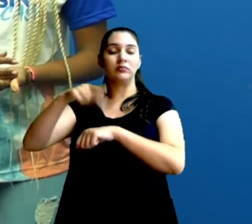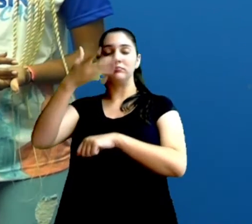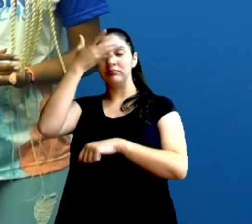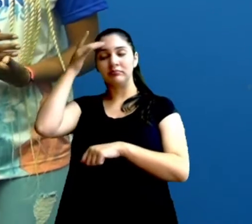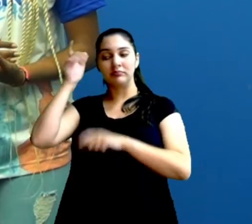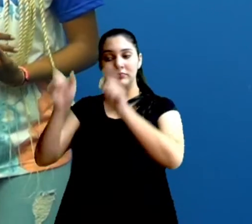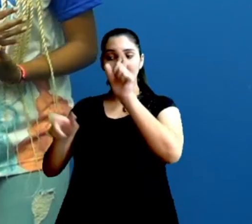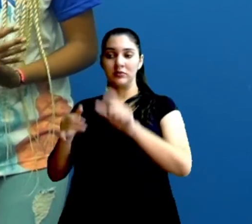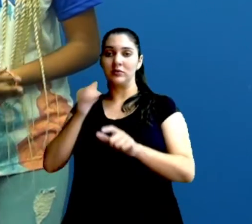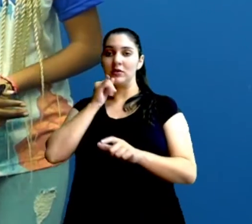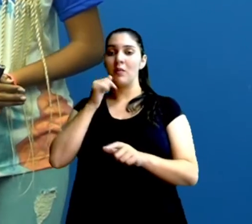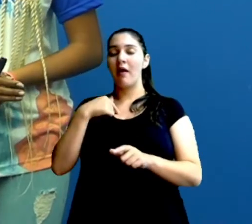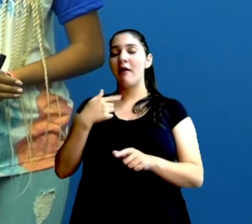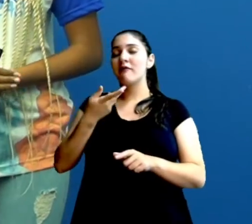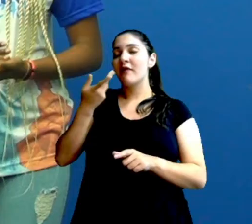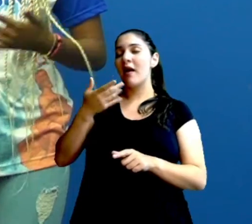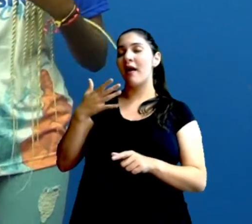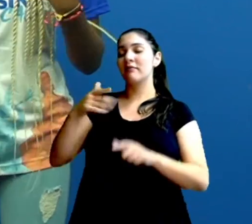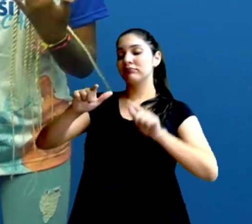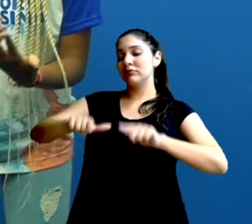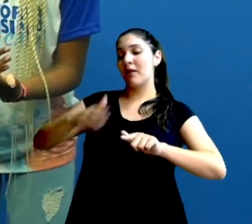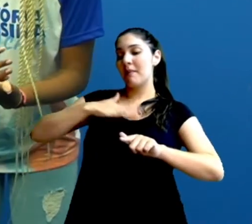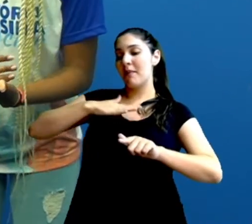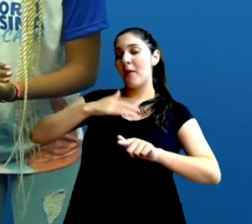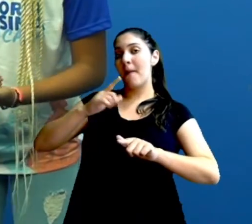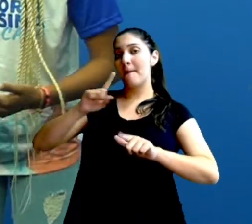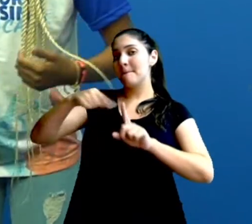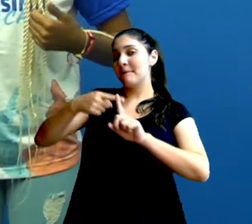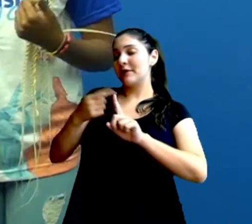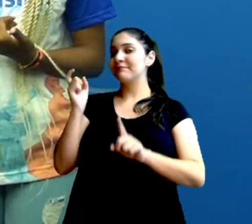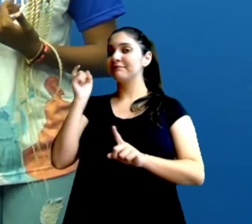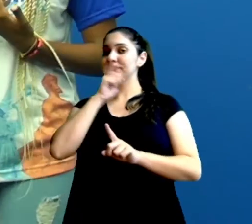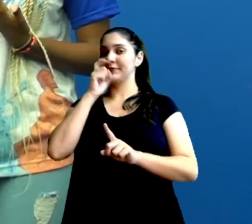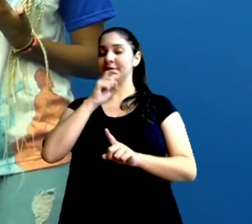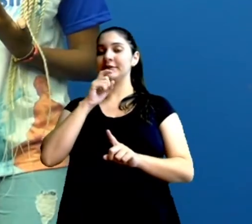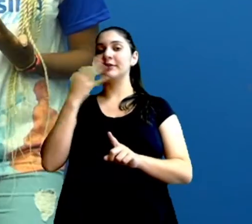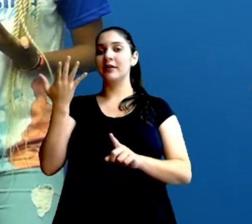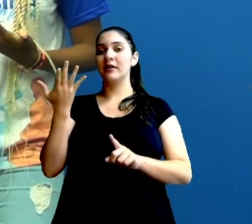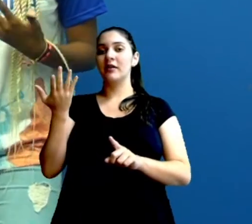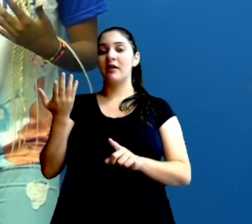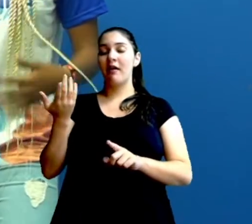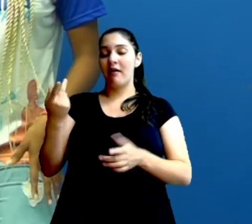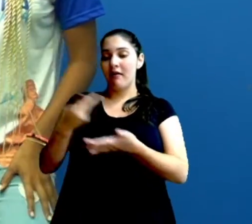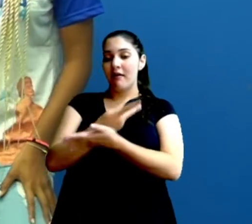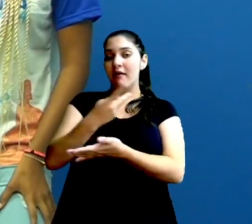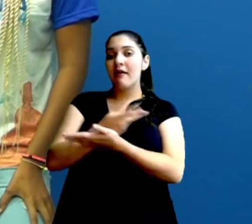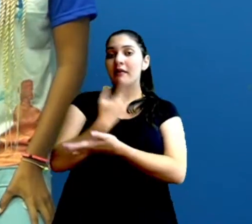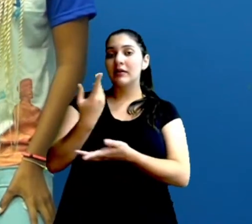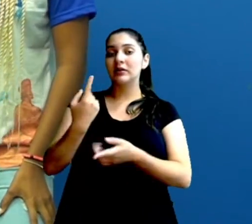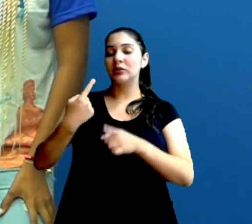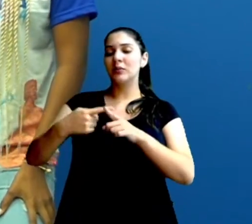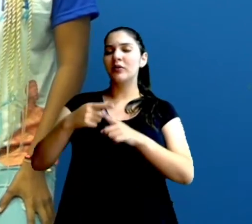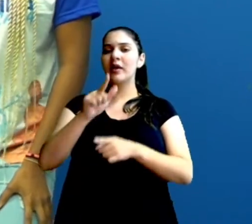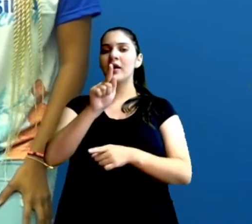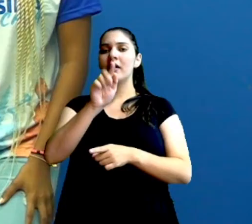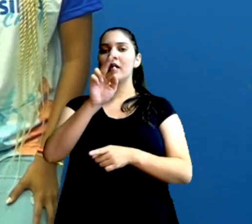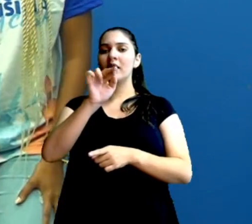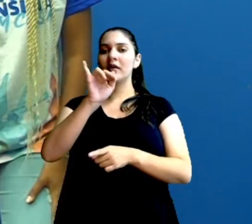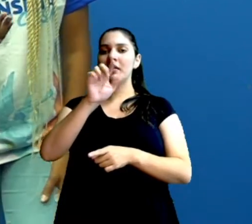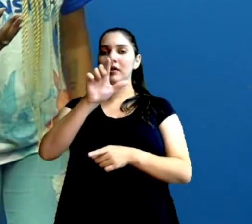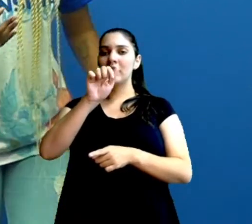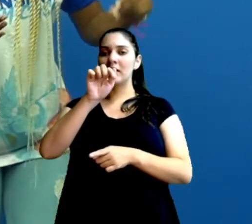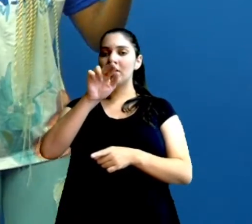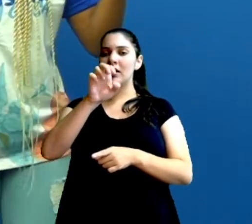terra é sua, sendo que não é sua. Por isso que é crime, tá certo? É de forma ilegal. Mas por que o termo grilagem? De